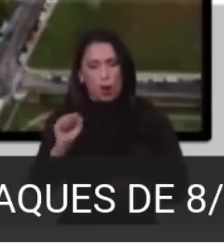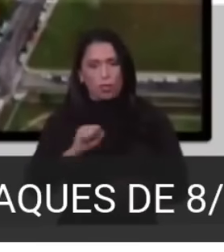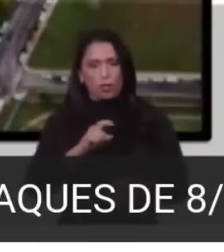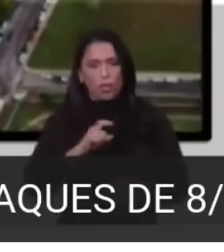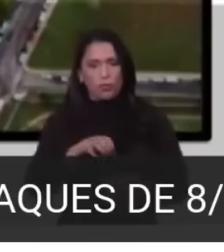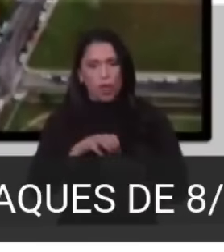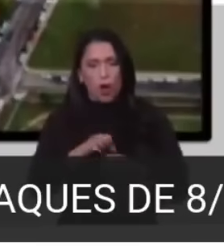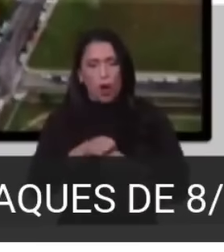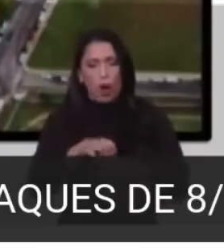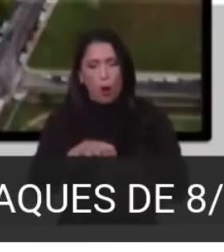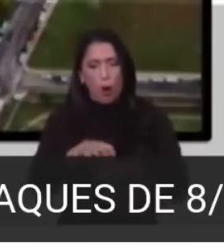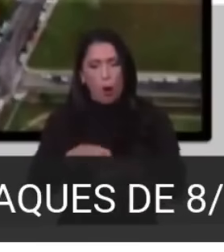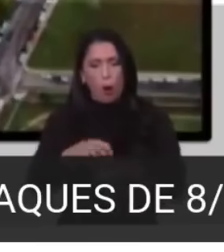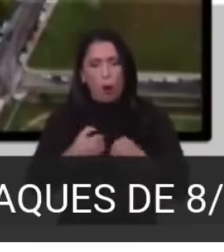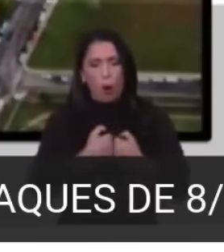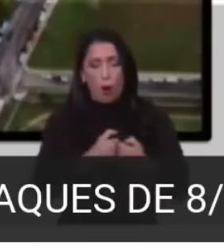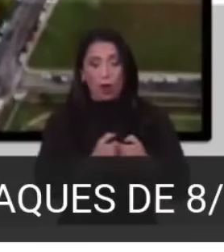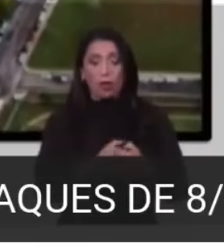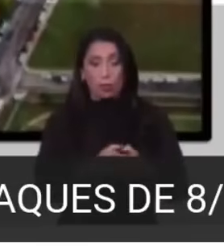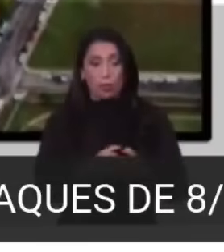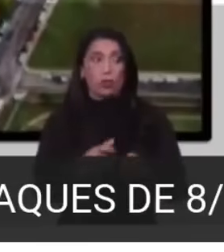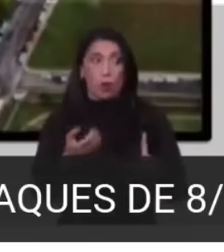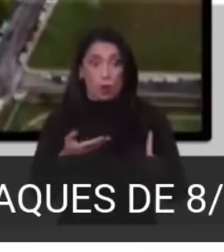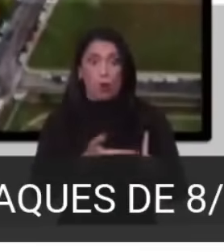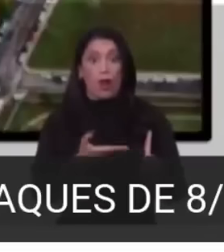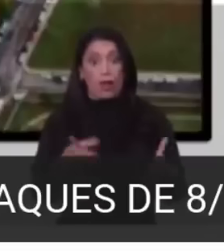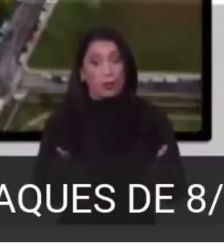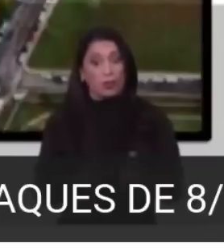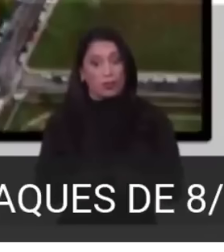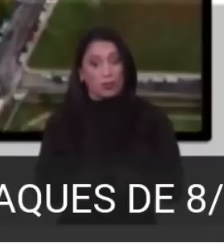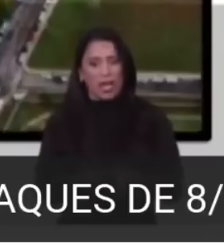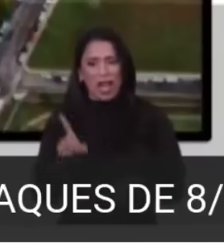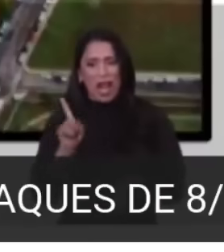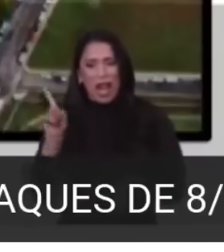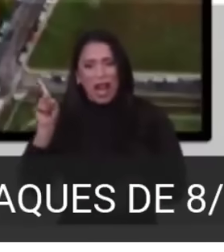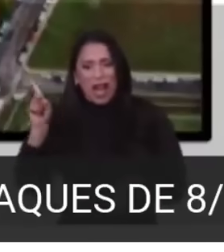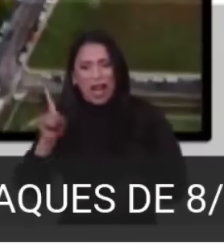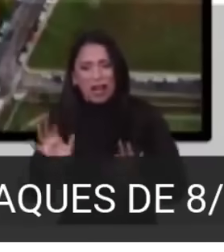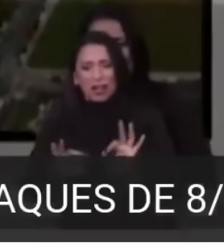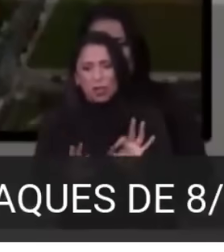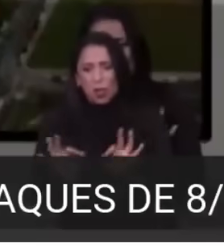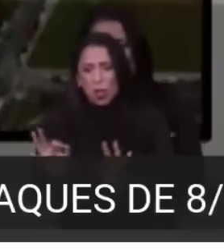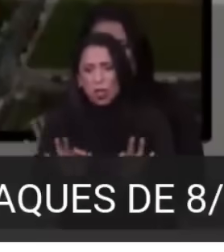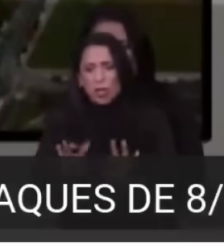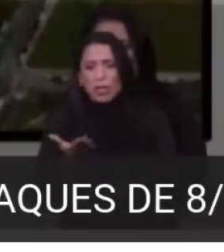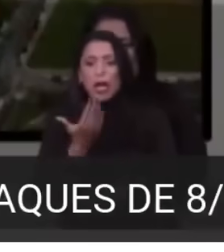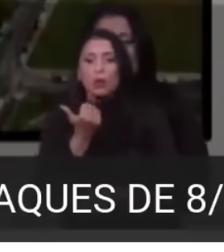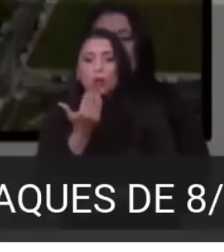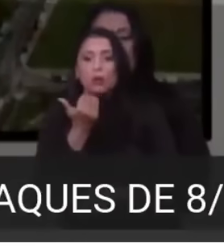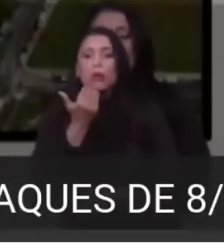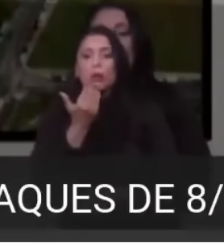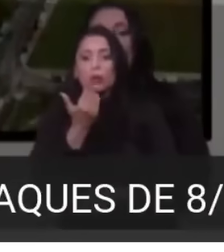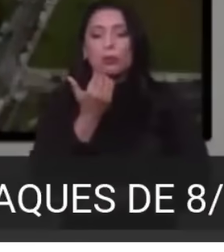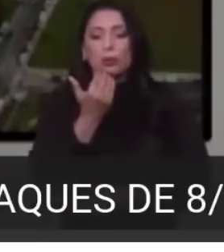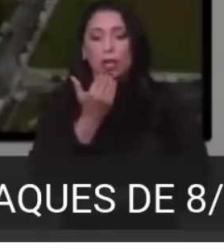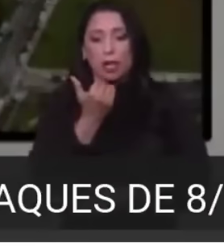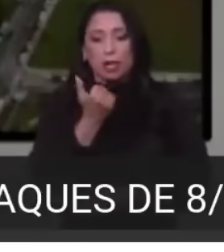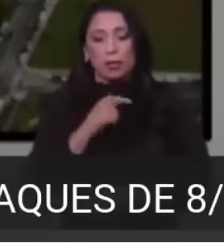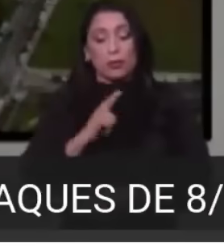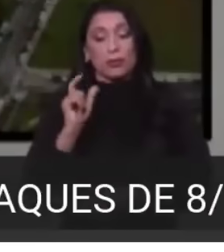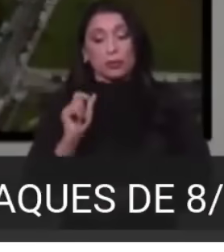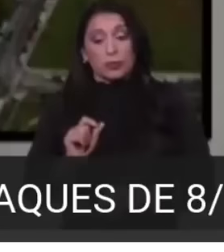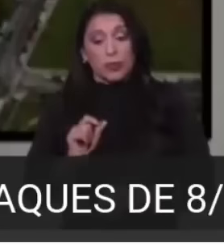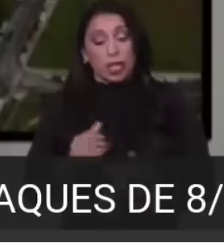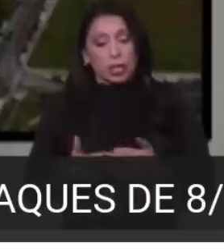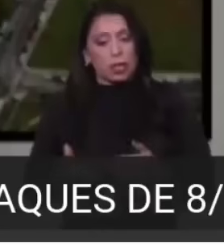de golpistas entre eles o réu é que lá se organizaram se alimentar Como o próprio réu confessa